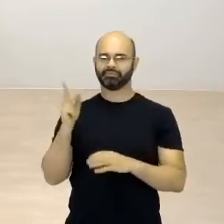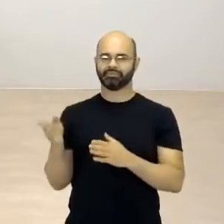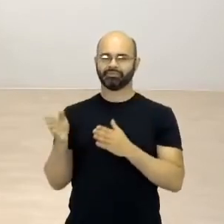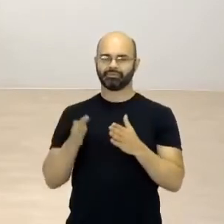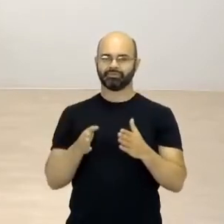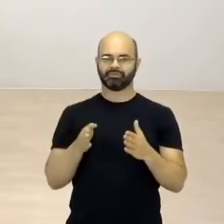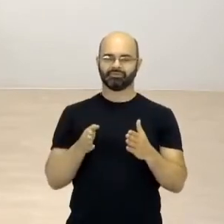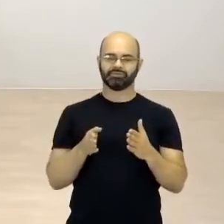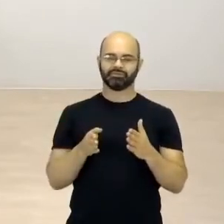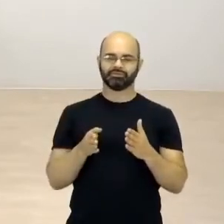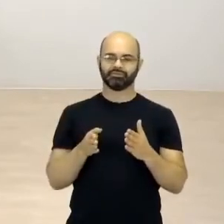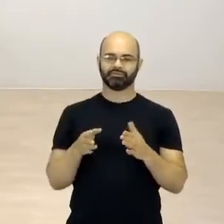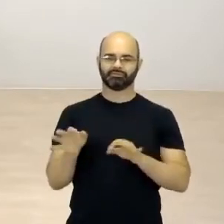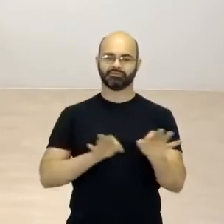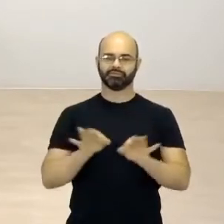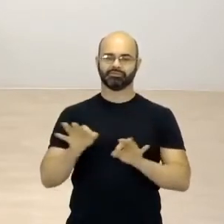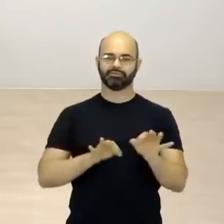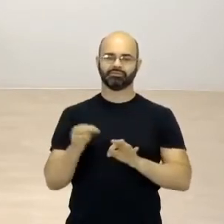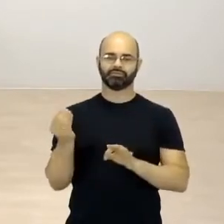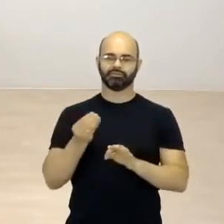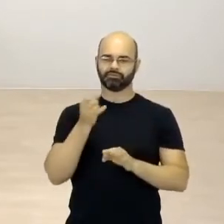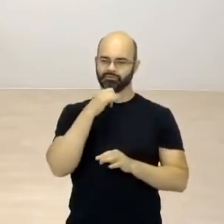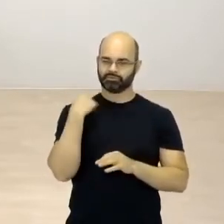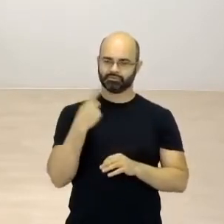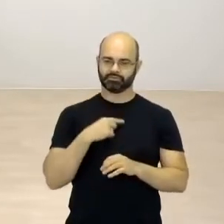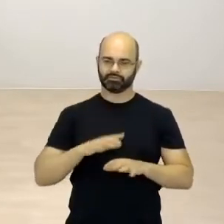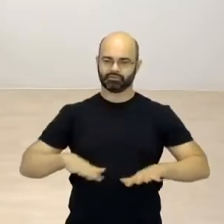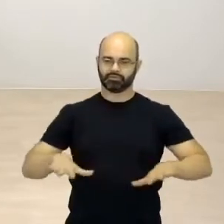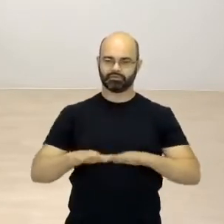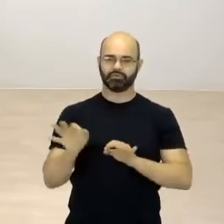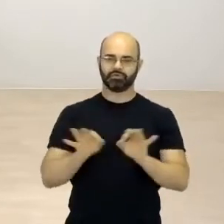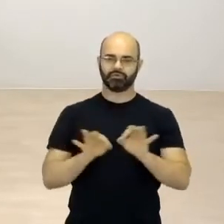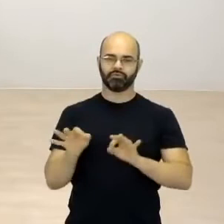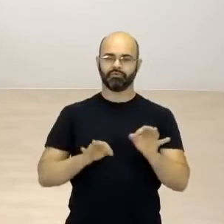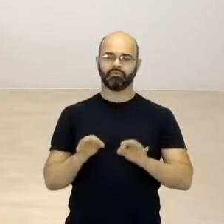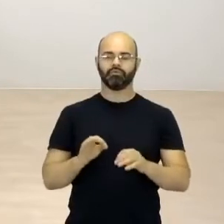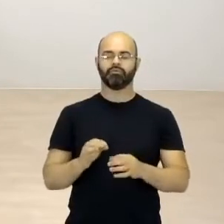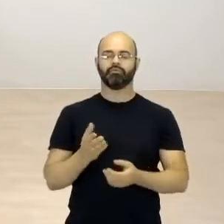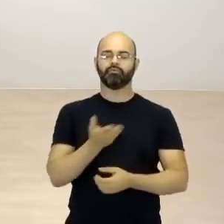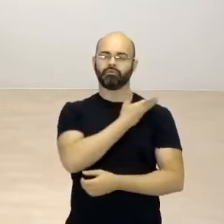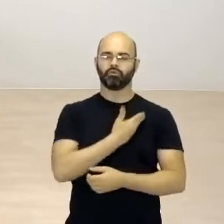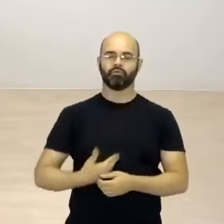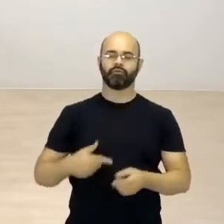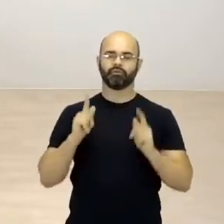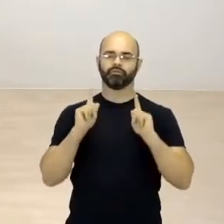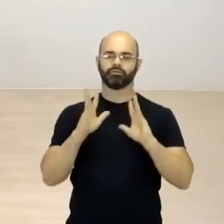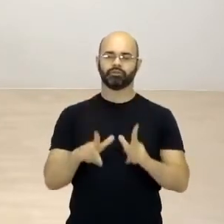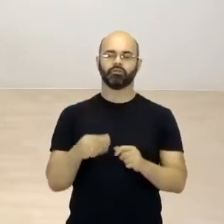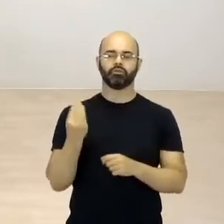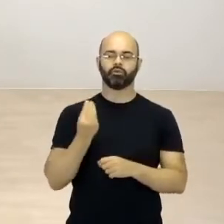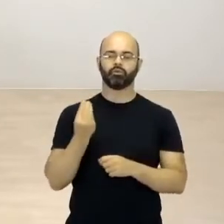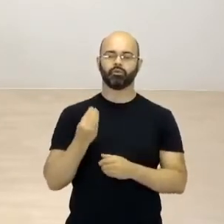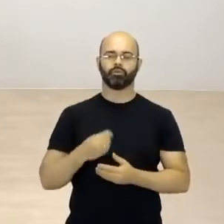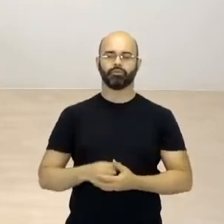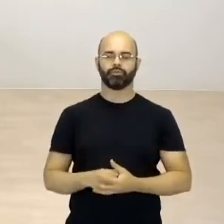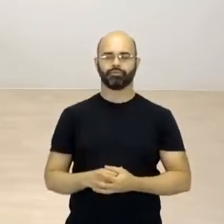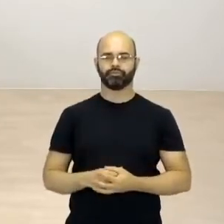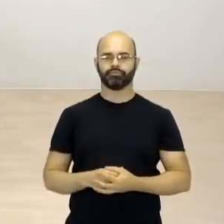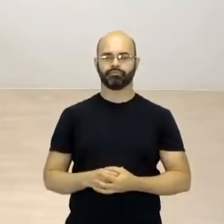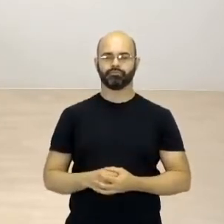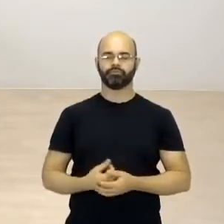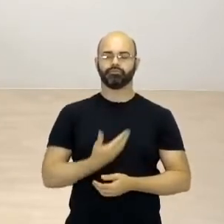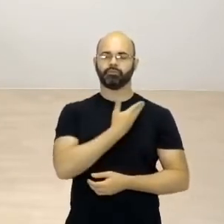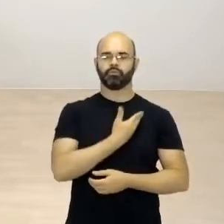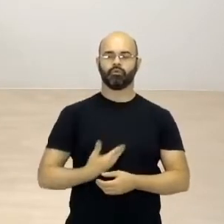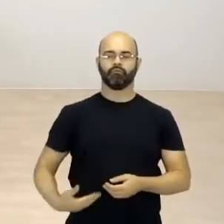forma de organizar o nosso território foi o governo geral. E como que isso foi feito? O